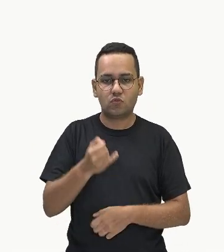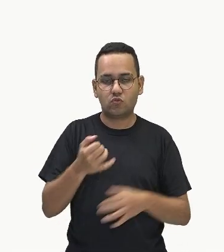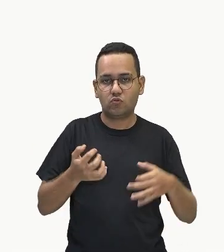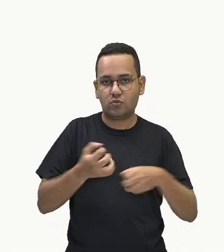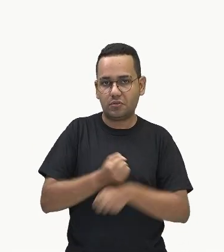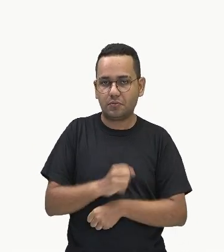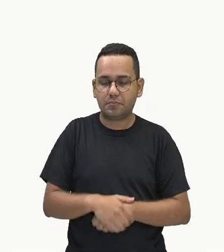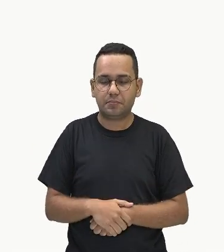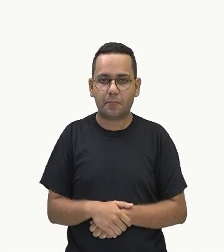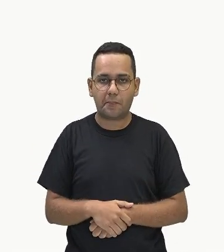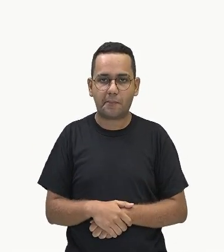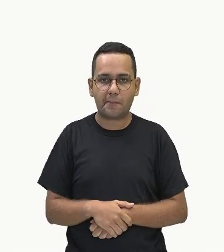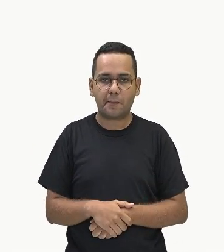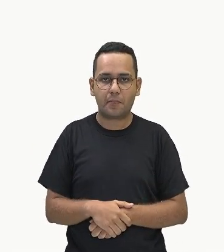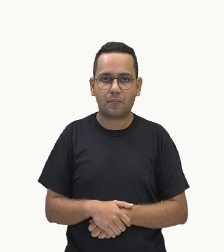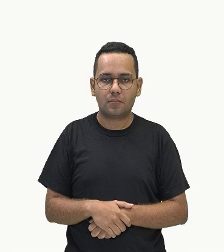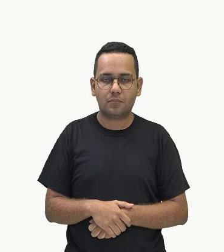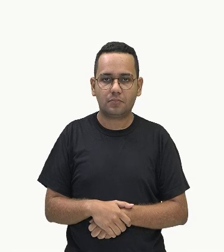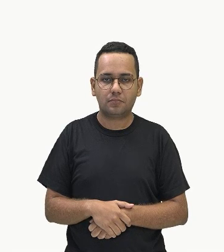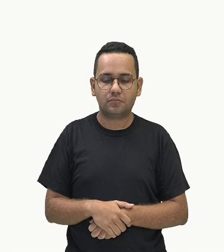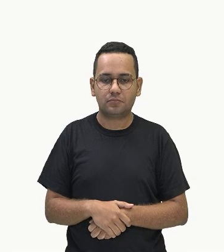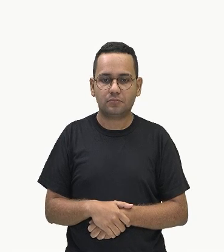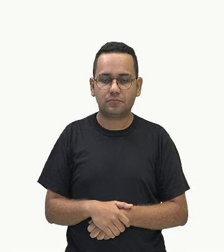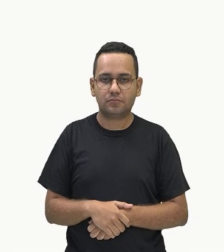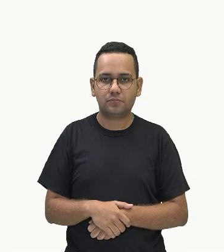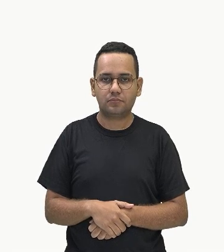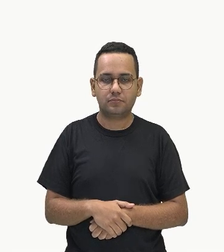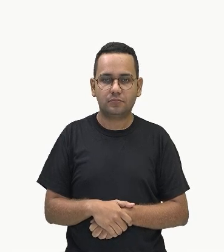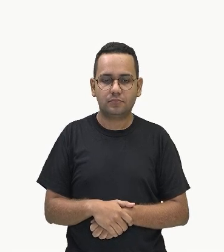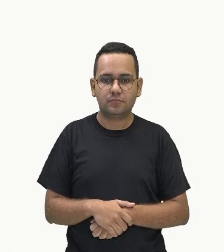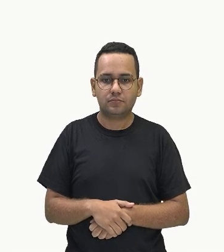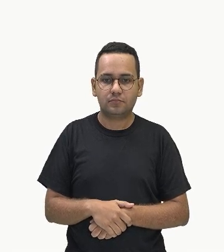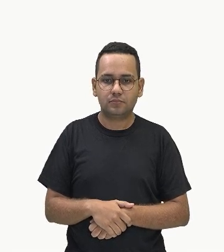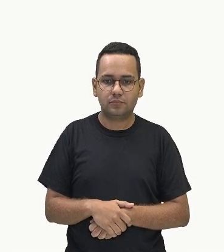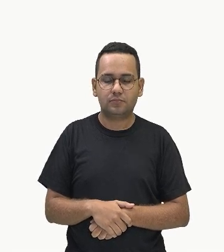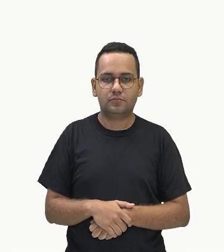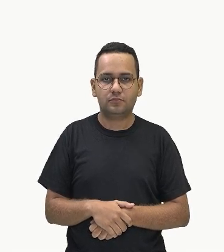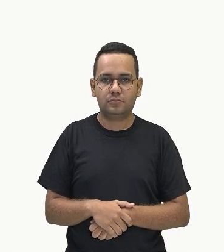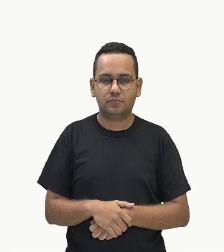45 vezes 12 é igual a